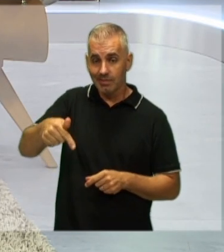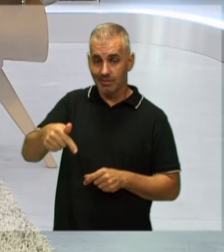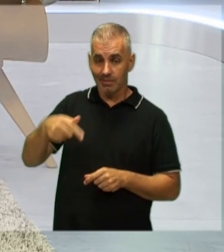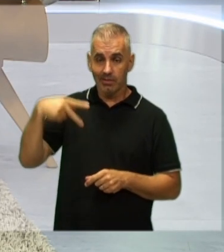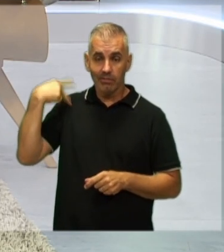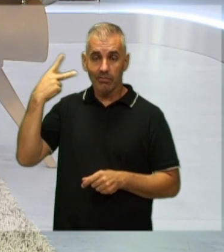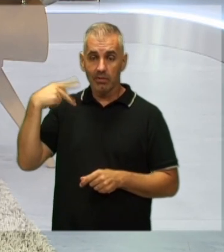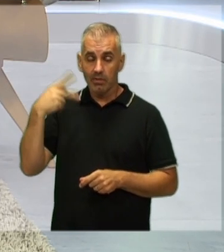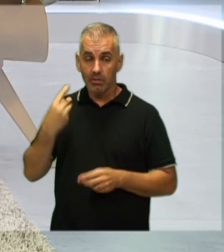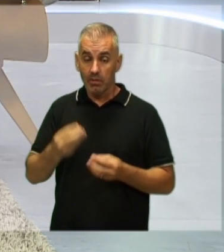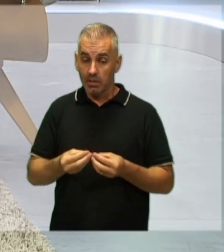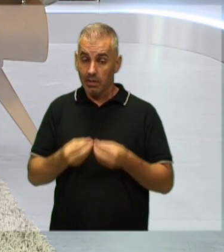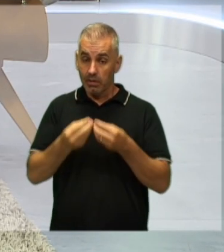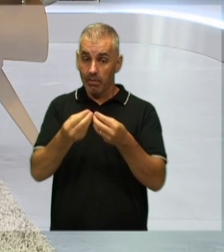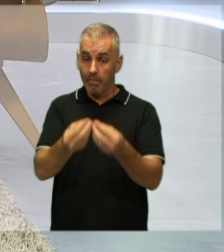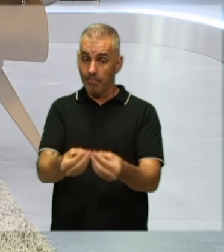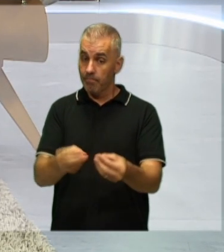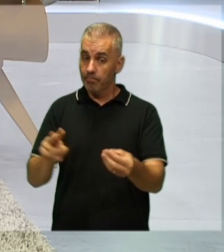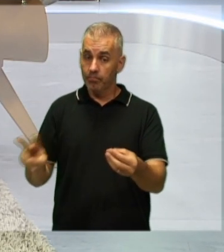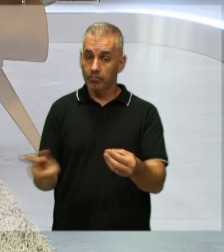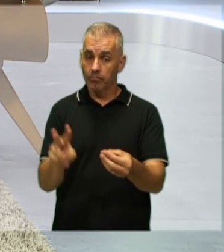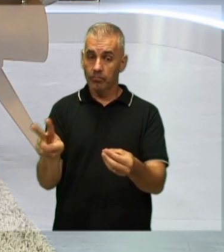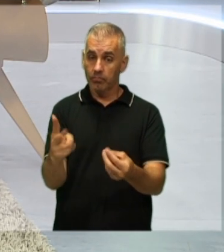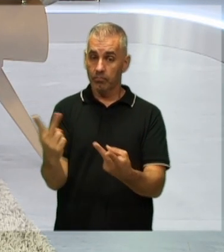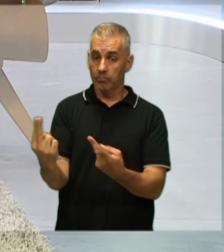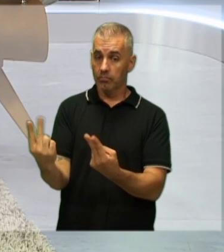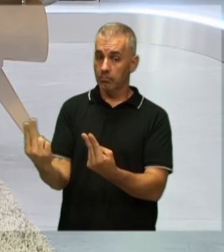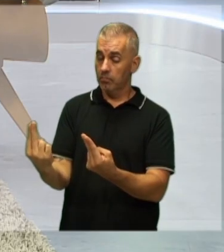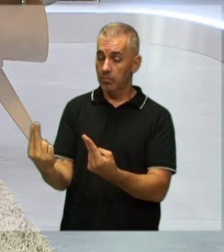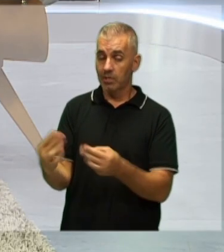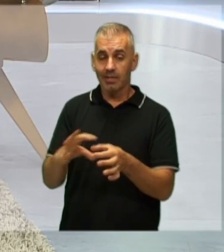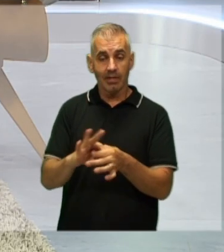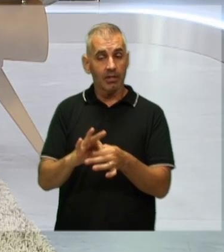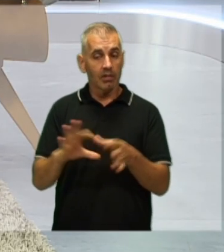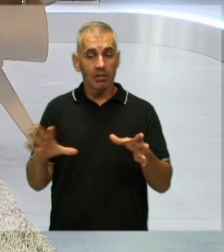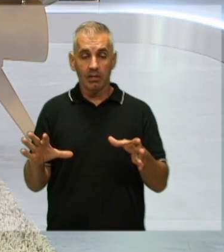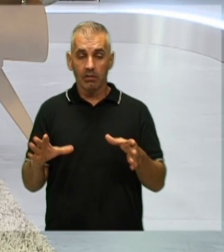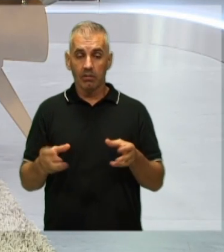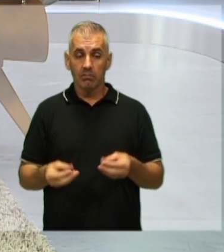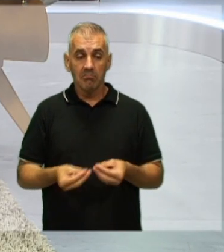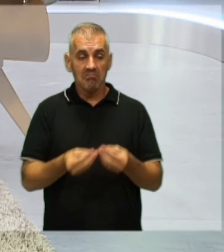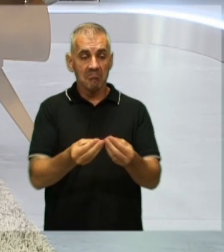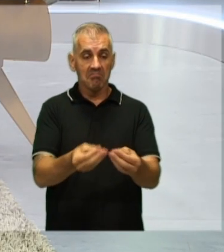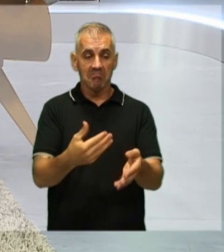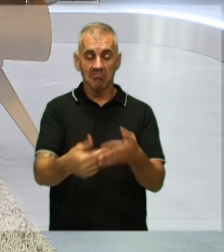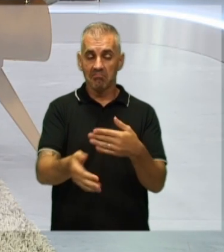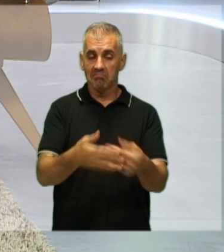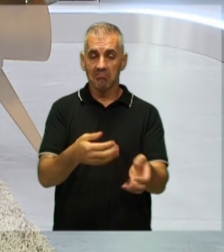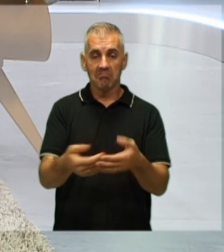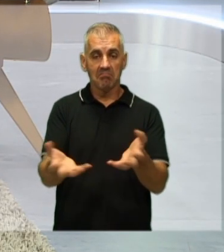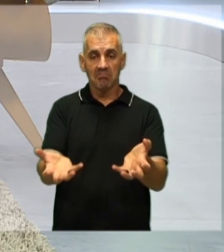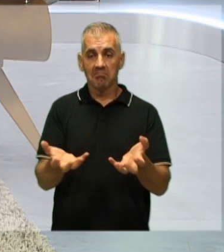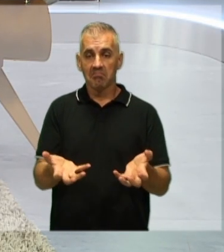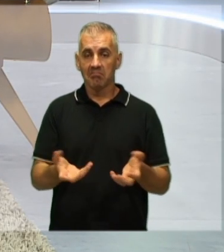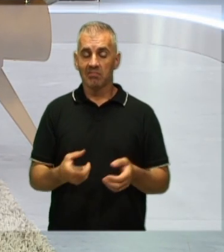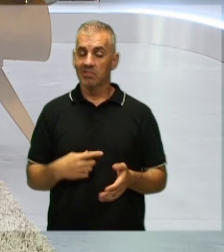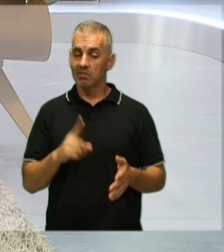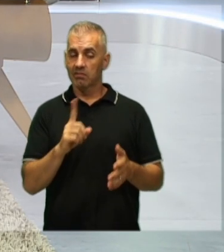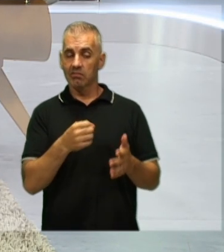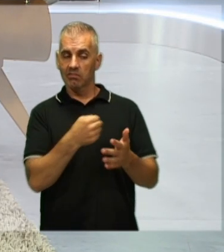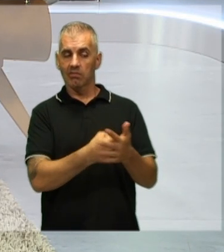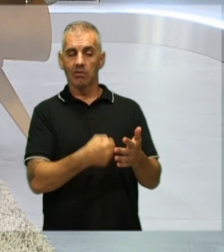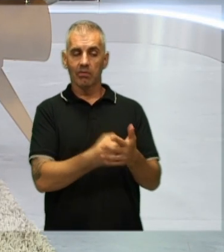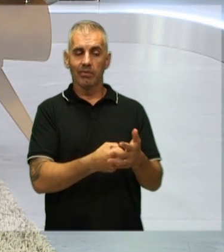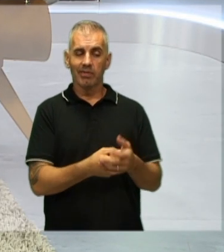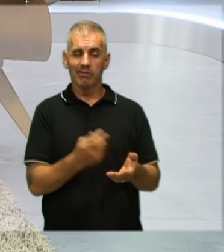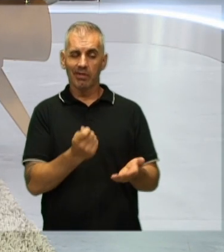valor e são livres para destinar para onde querem. Então o prefeito não cobra, não, você só vai